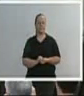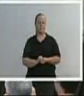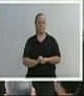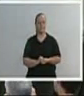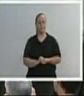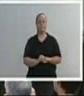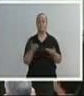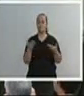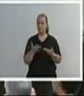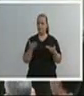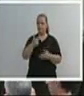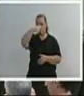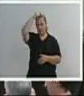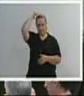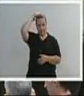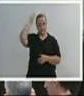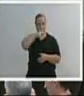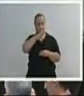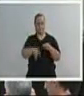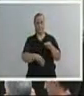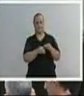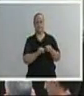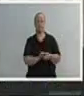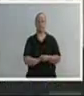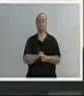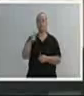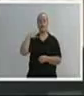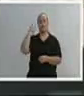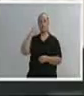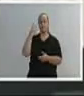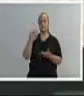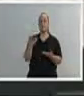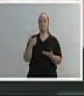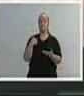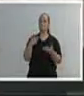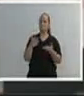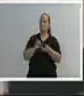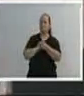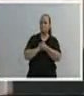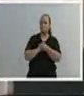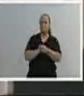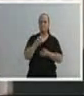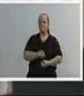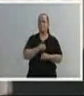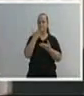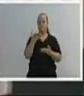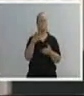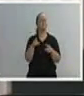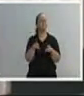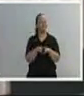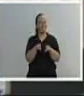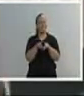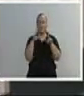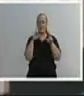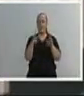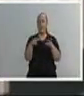Com a palavra, o vereador Adriano Pereira. Vereador Zeca, quero cumprimentá-lo pelo pronunciamento. Dizer que também temos recebido inúmeras